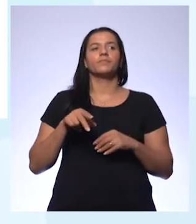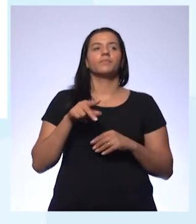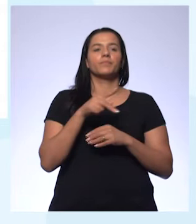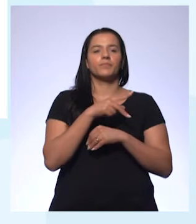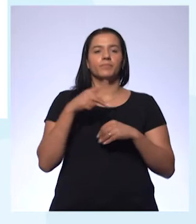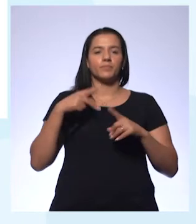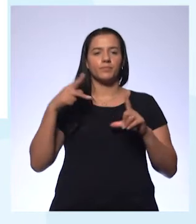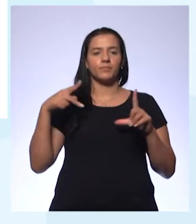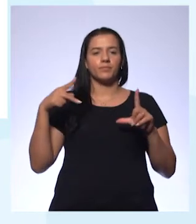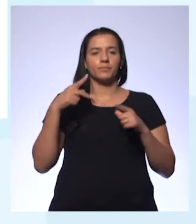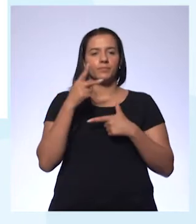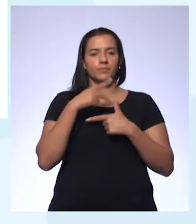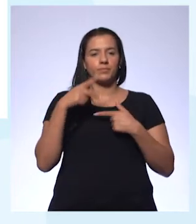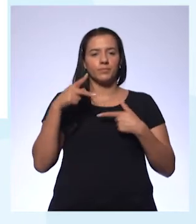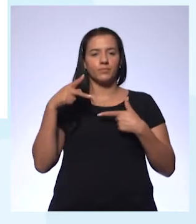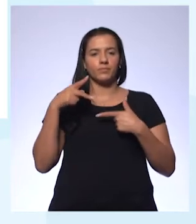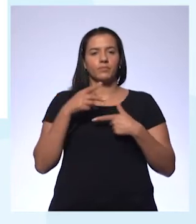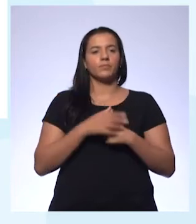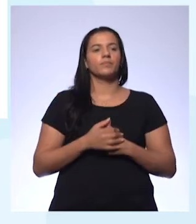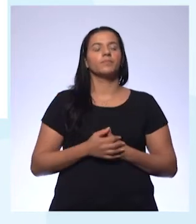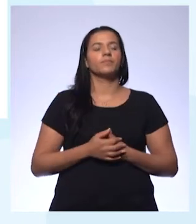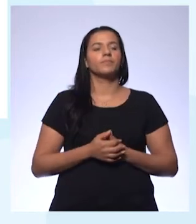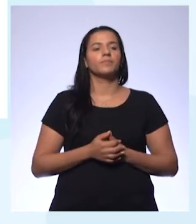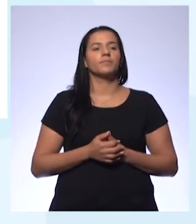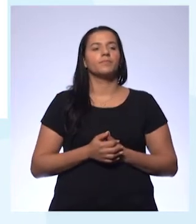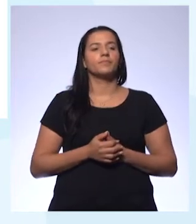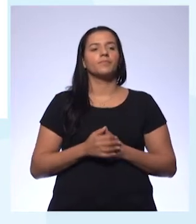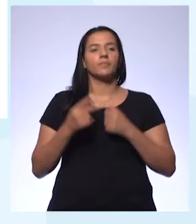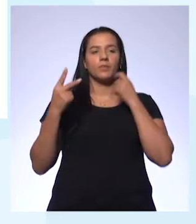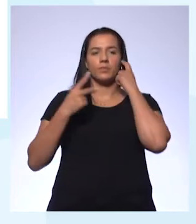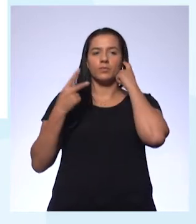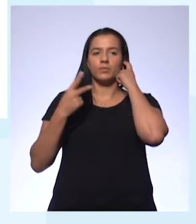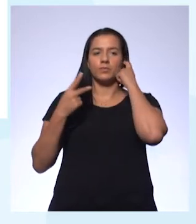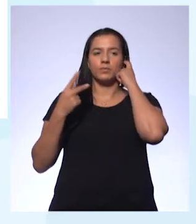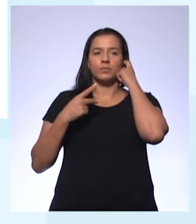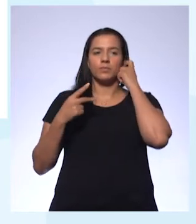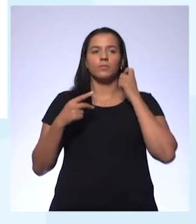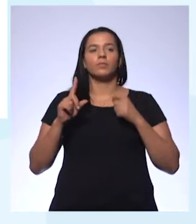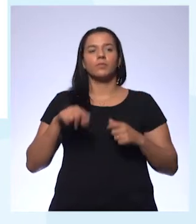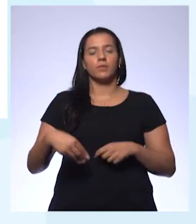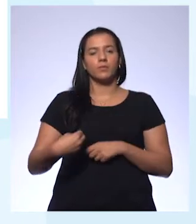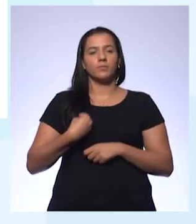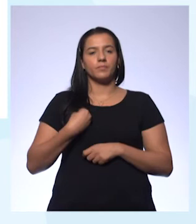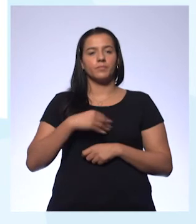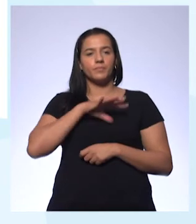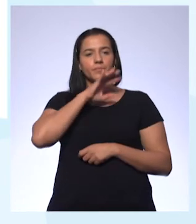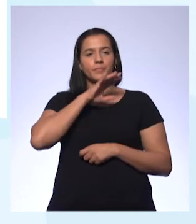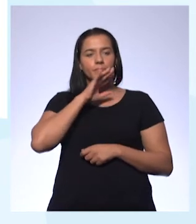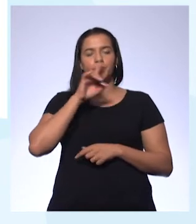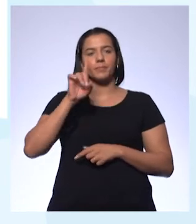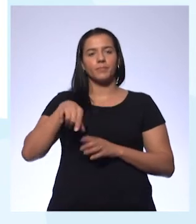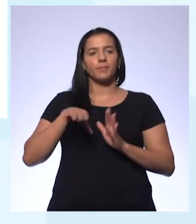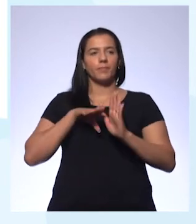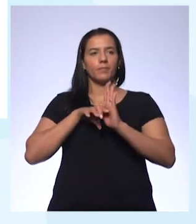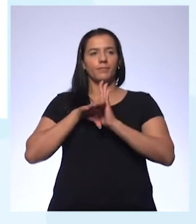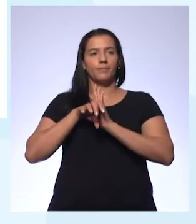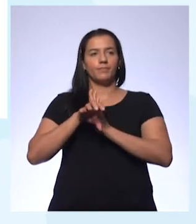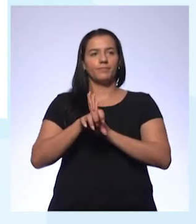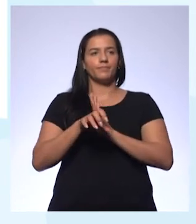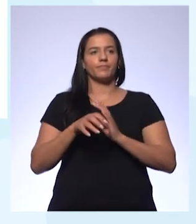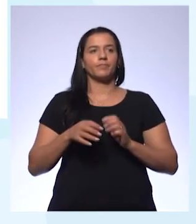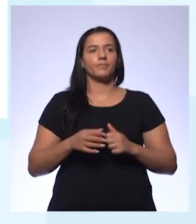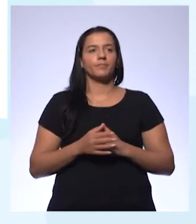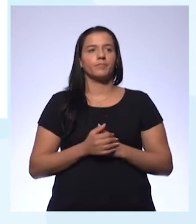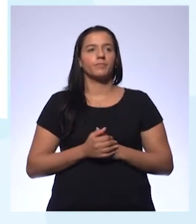material genético dentro, tá? Bom, o segundo grupo de ser vivo são as bactérias, que a gente falou